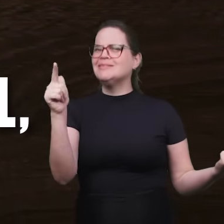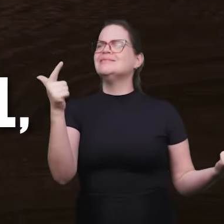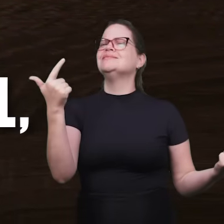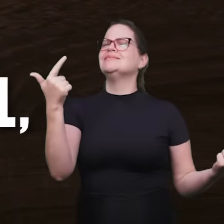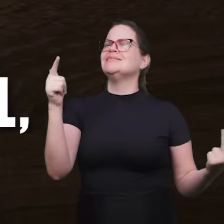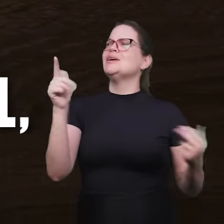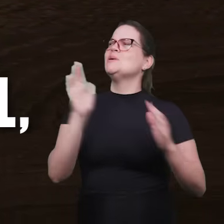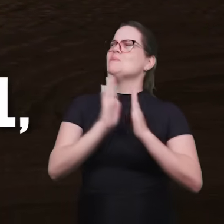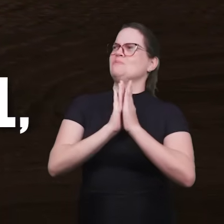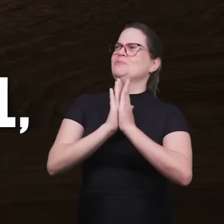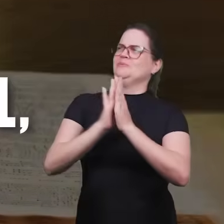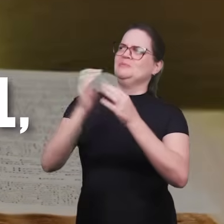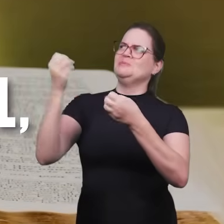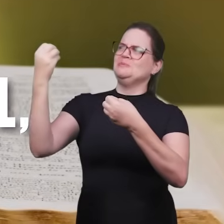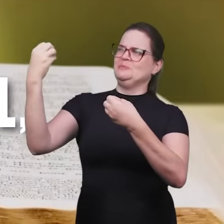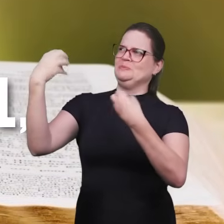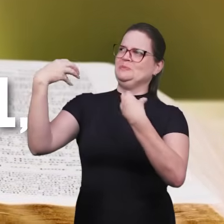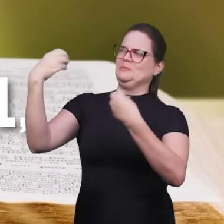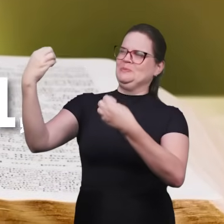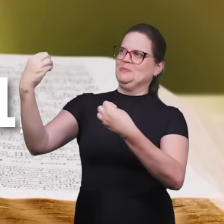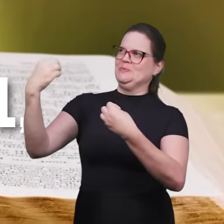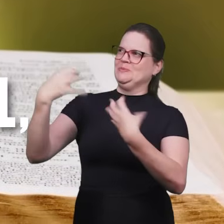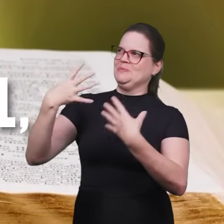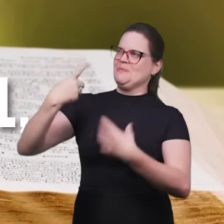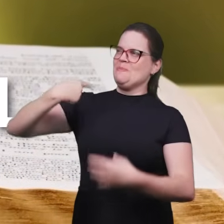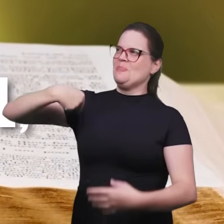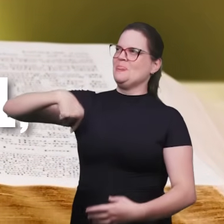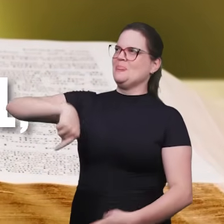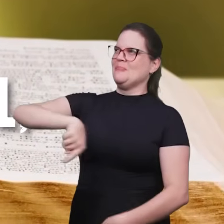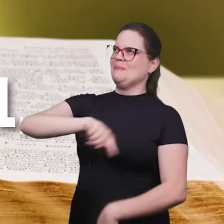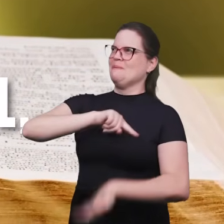incomparável, dá-nos teu